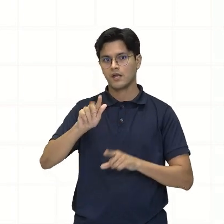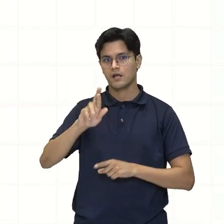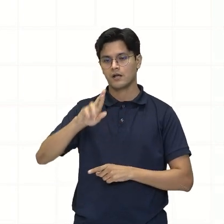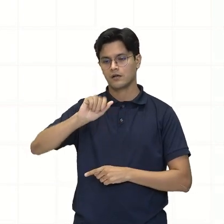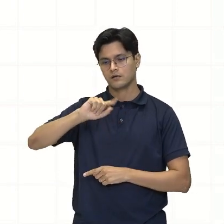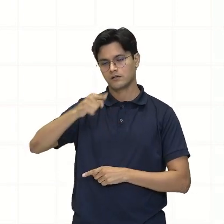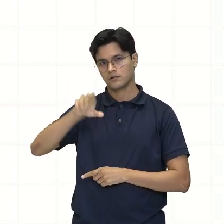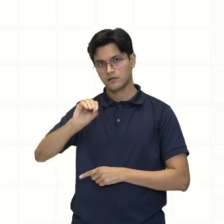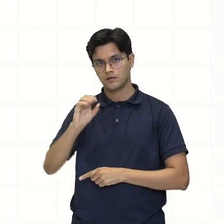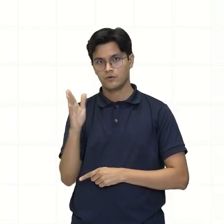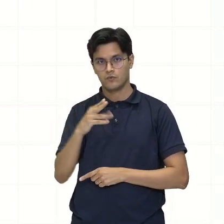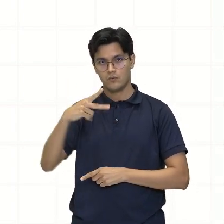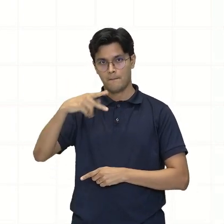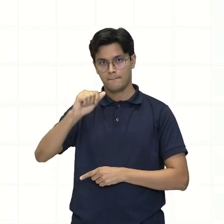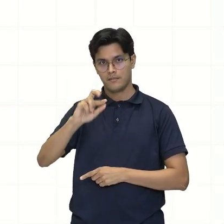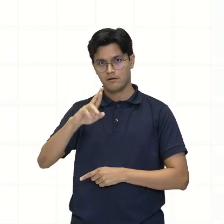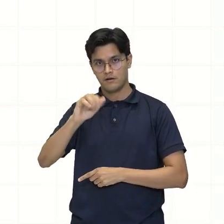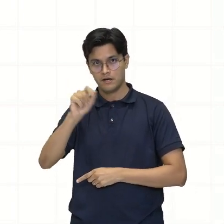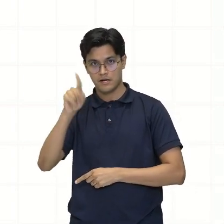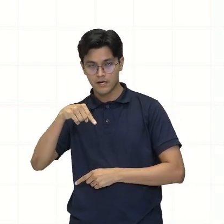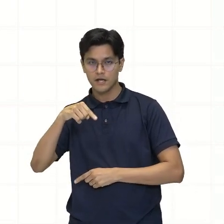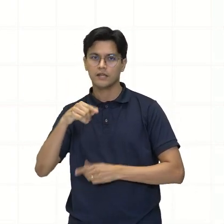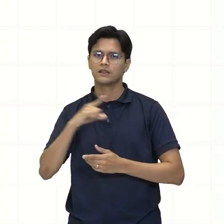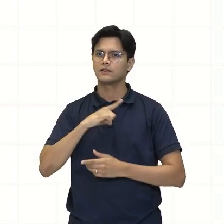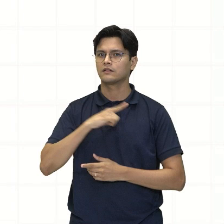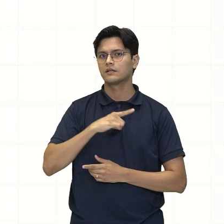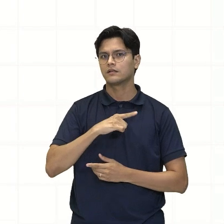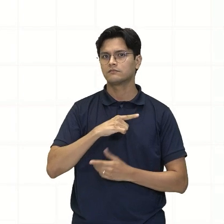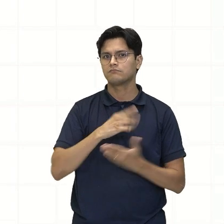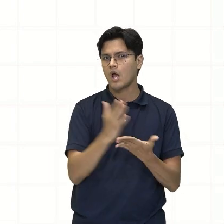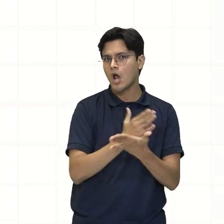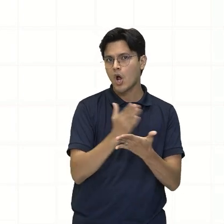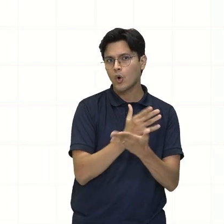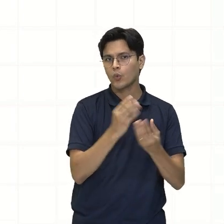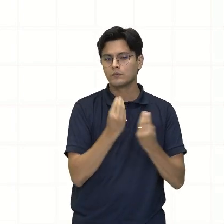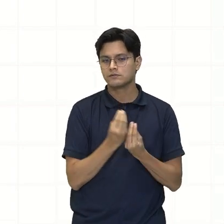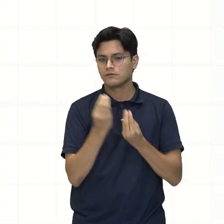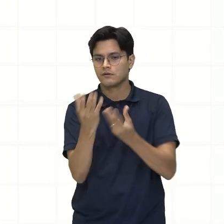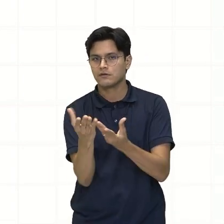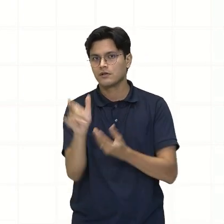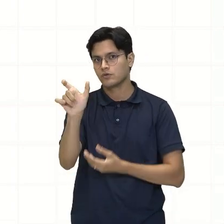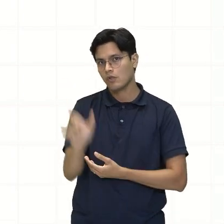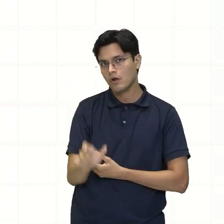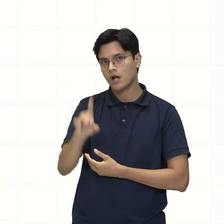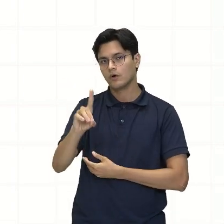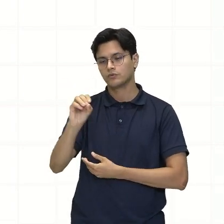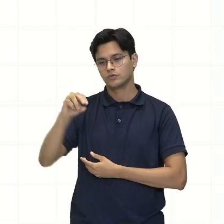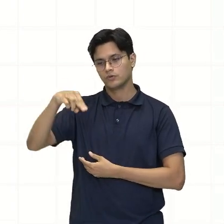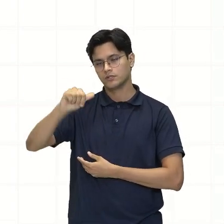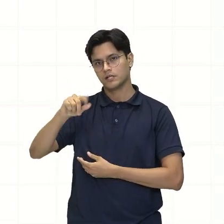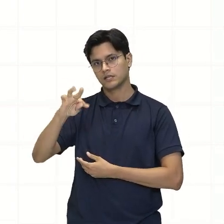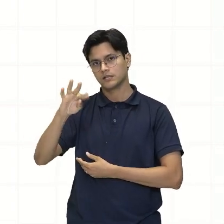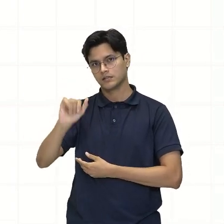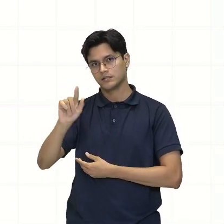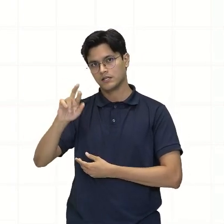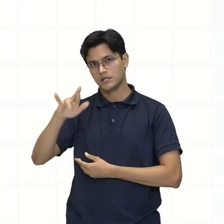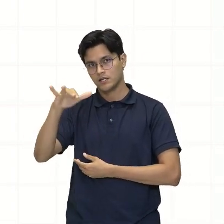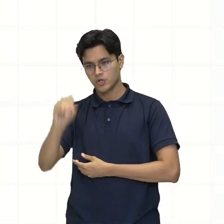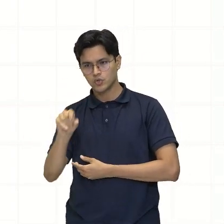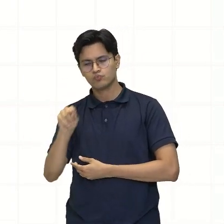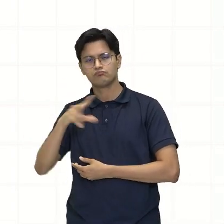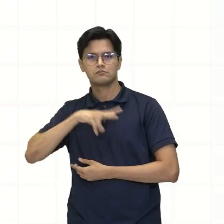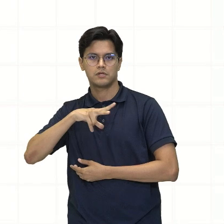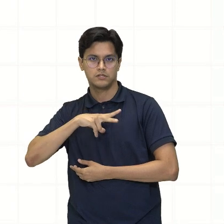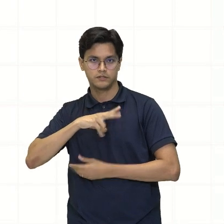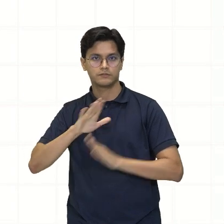Gurupá também, enquanto outras elas foram entregues a donatários particulares. Isso mostra estratégias diferentes